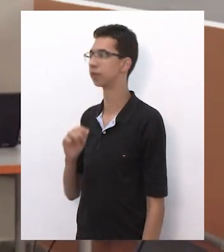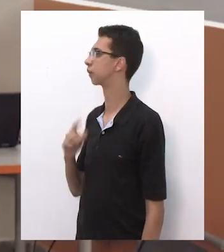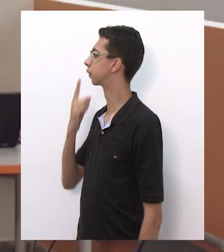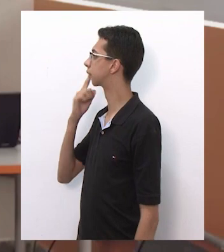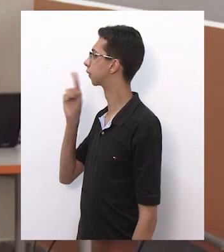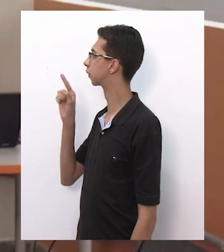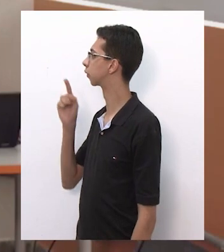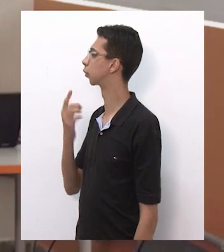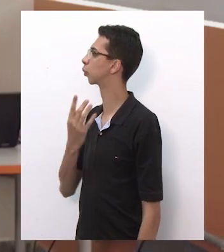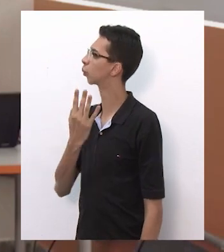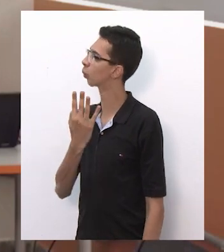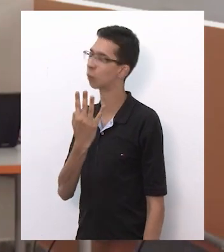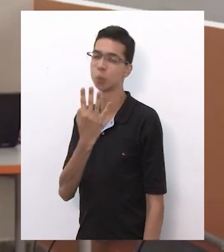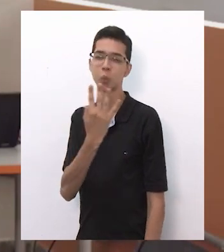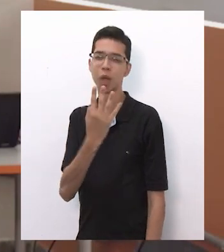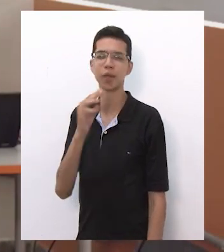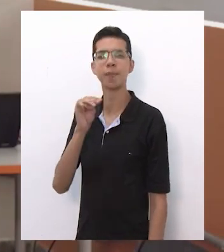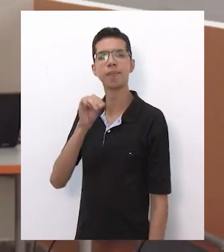4.